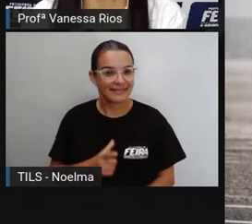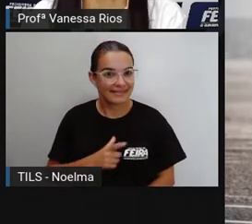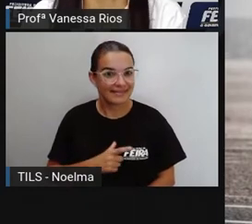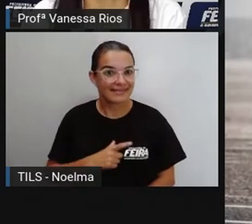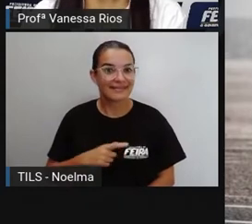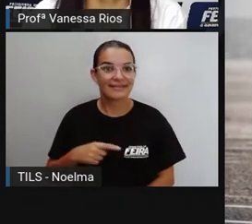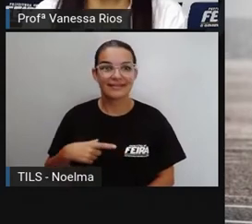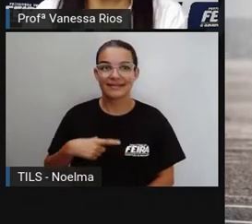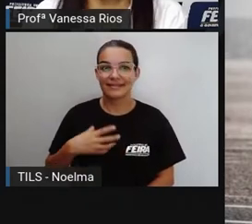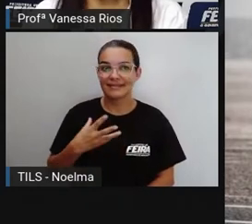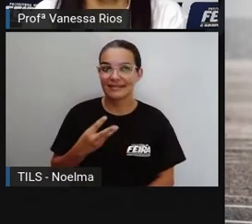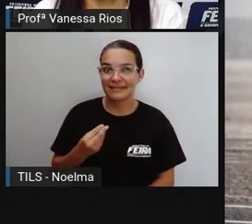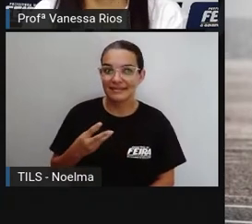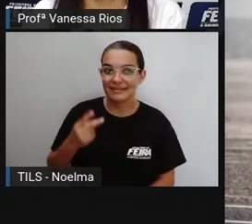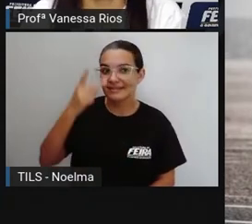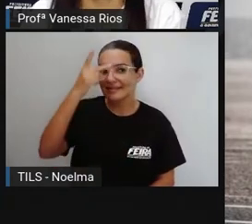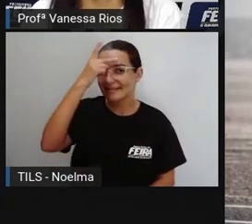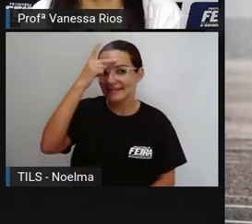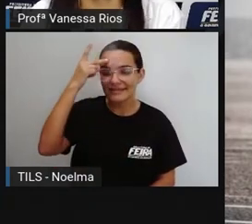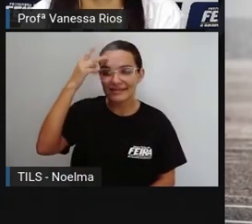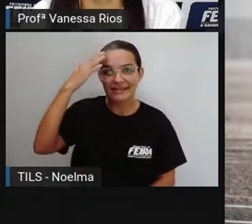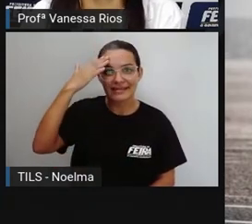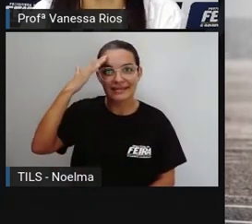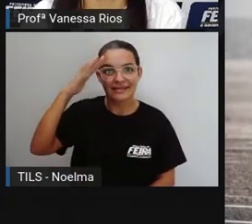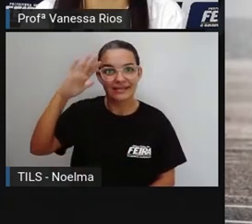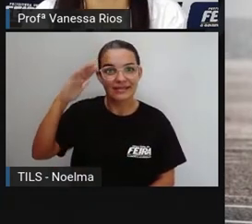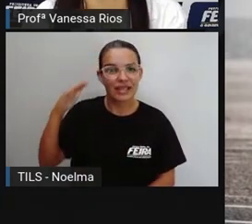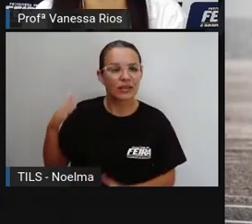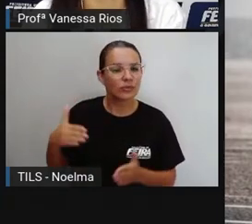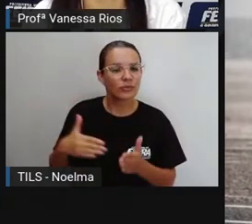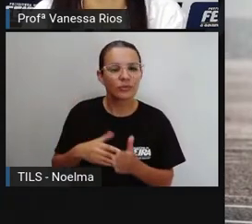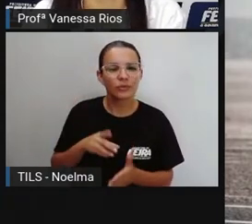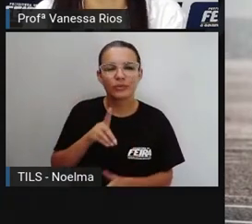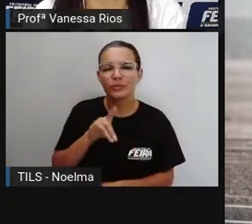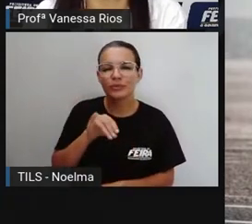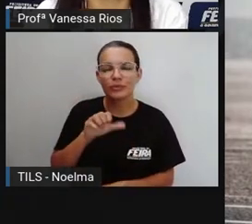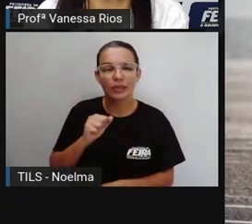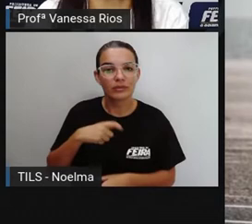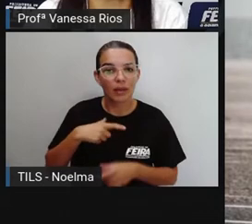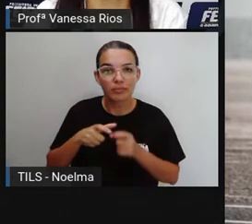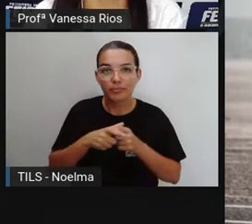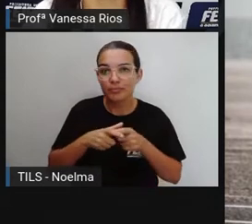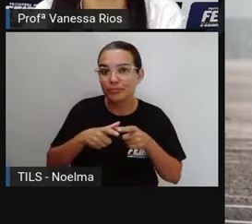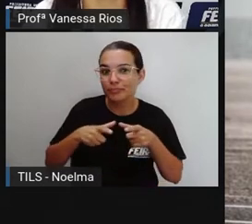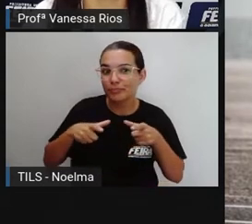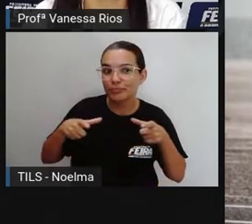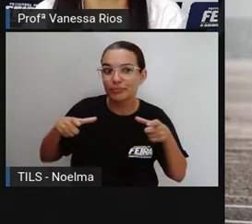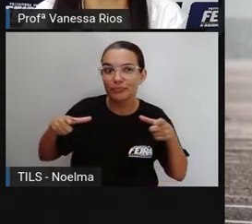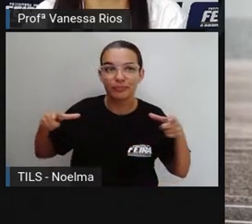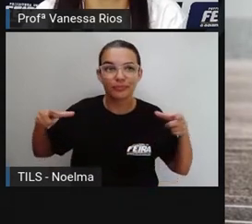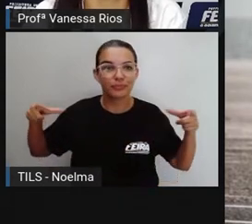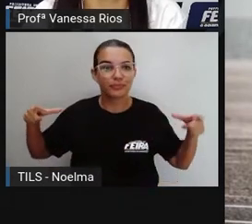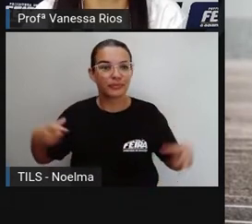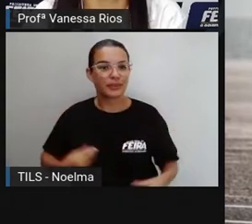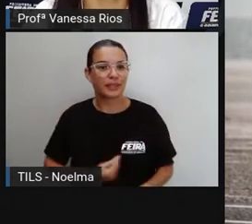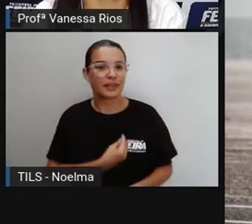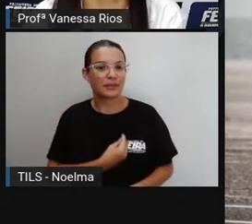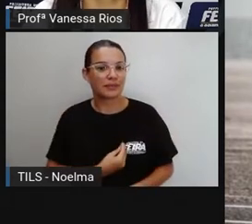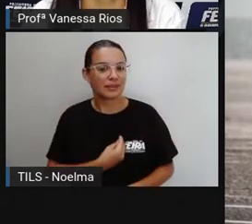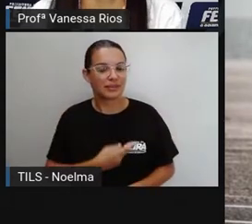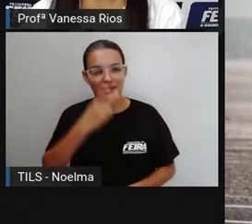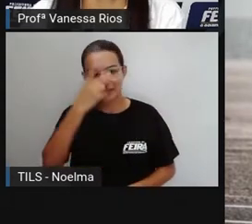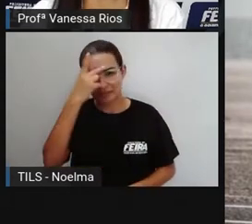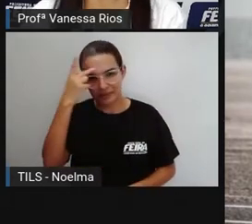aí adotado por muitas pessoas, principalmente nos últimos dias, né? Tem sido crescente a presença aí das pessoas utilizando a